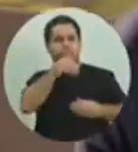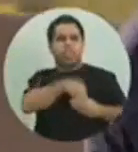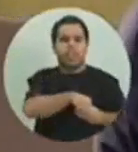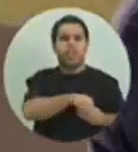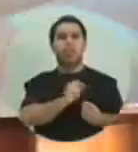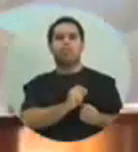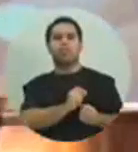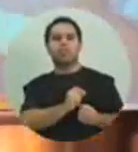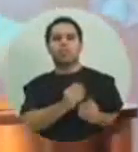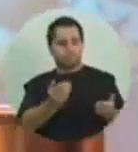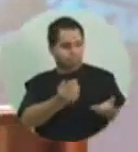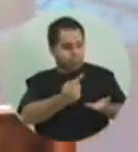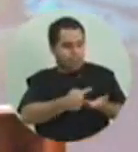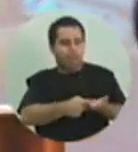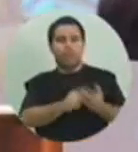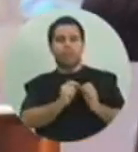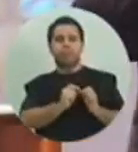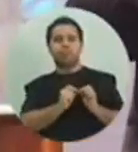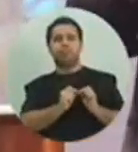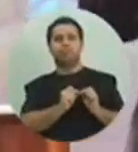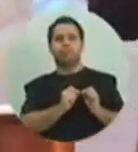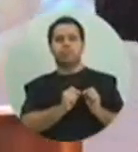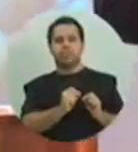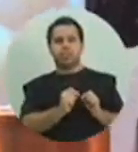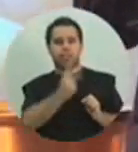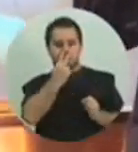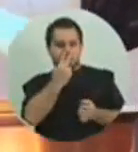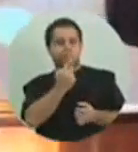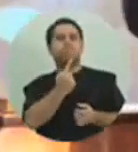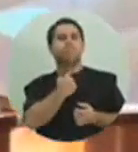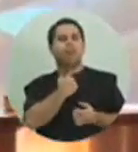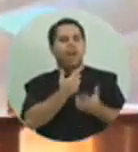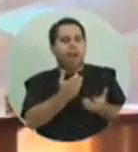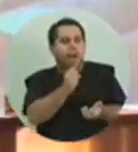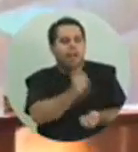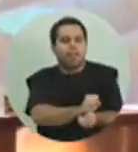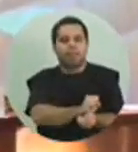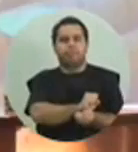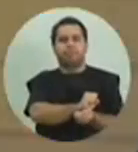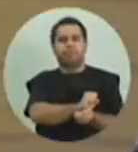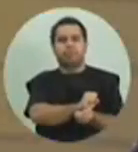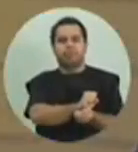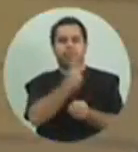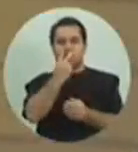dentro do coração aquilo que eu vou chamar de espírito de escravidão,